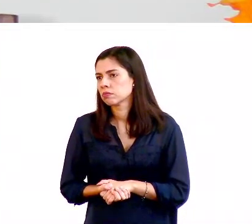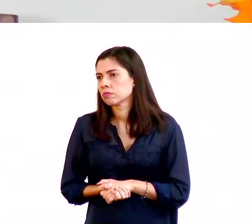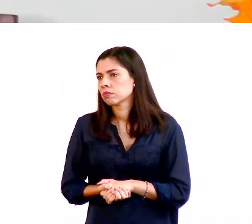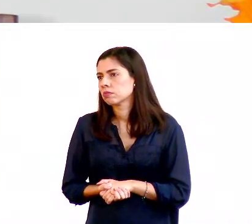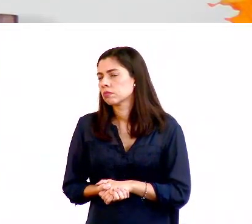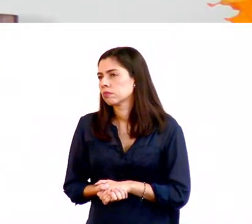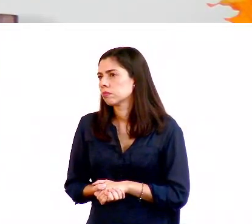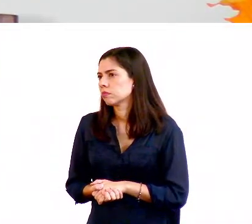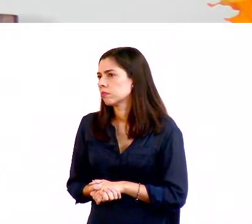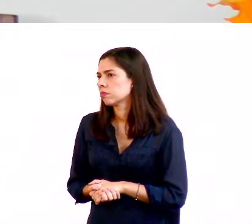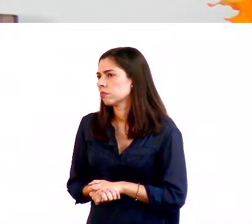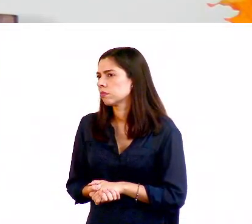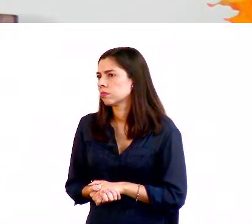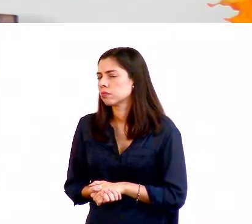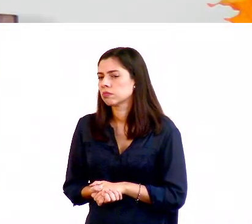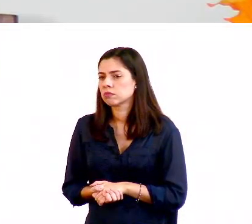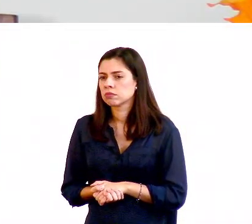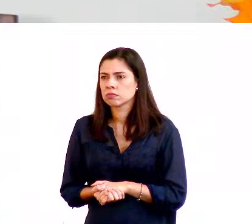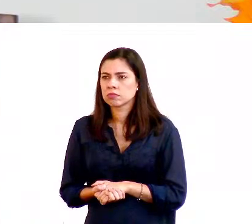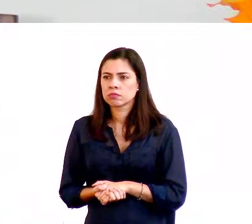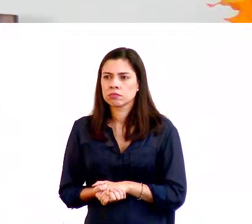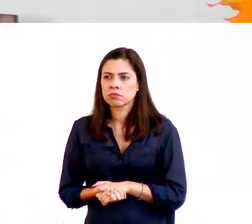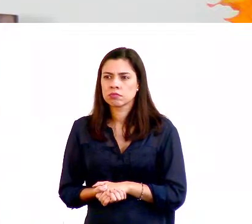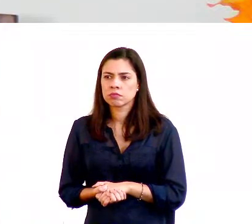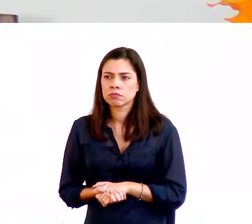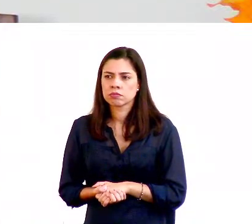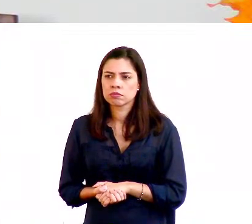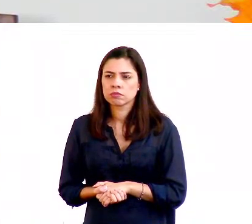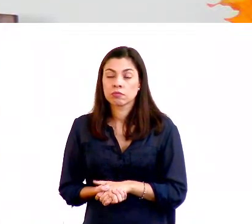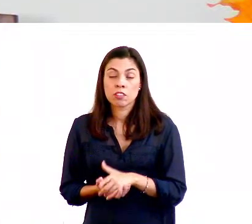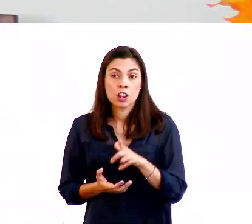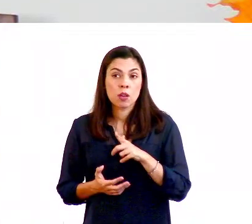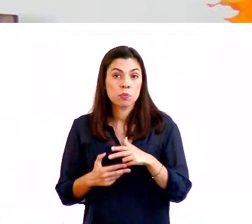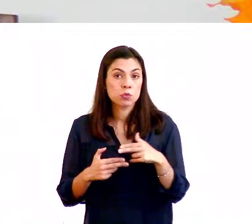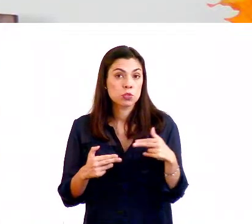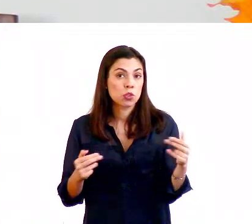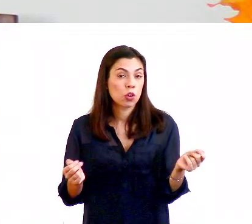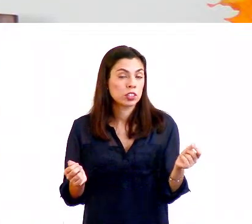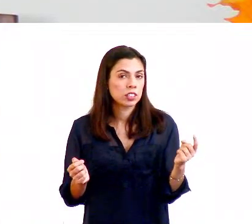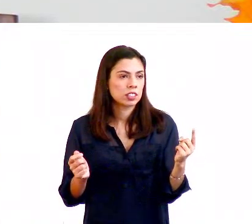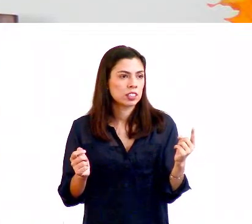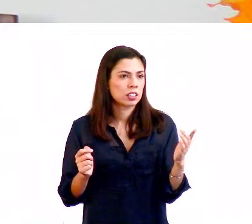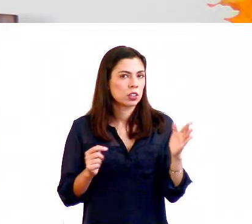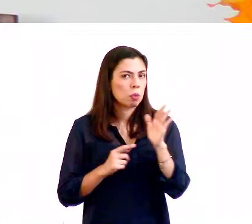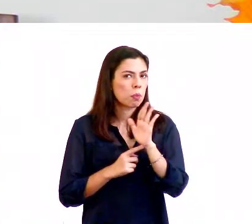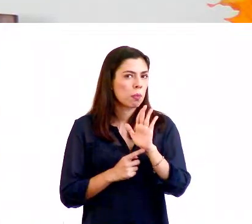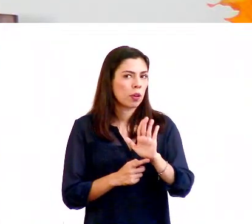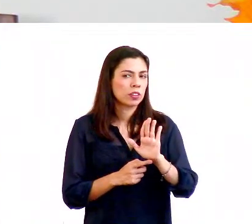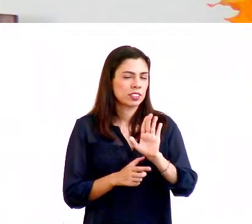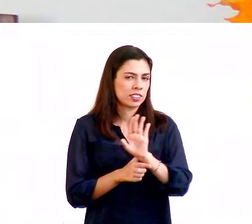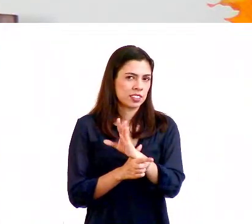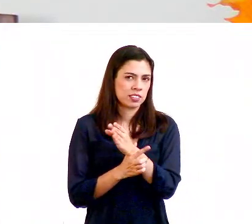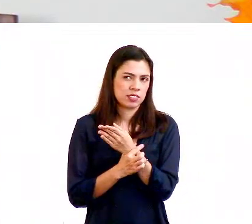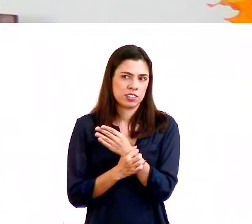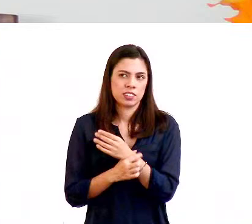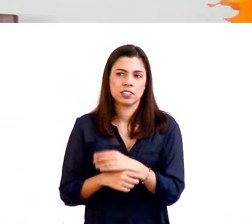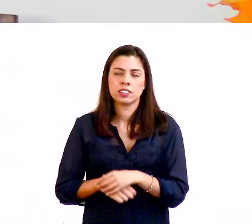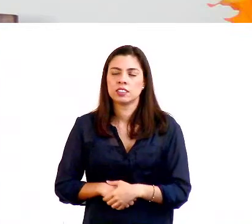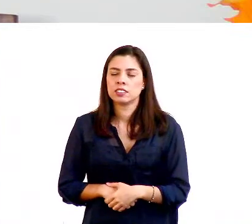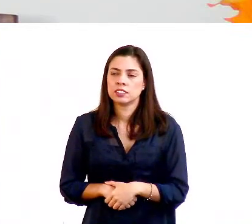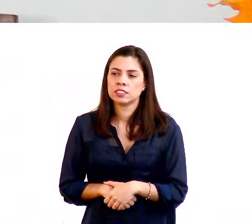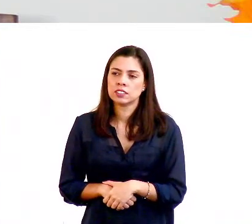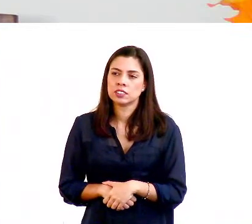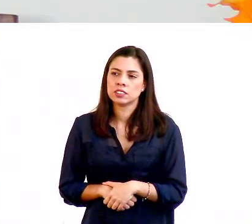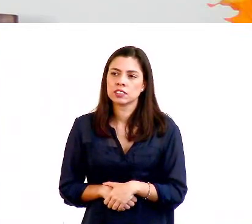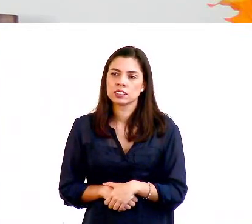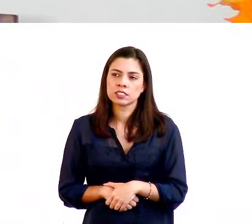e que nos apontam para essa segurança na qual nós devemos nos apegar. Ele falou daqueles que no passado